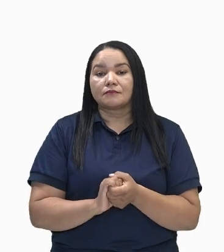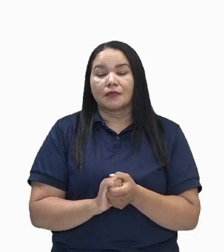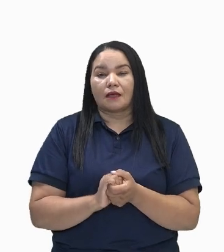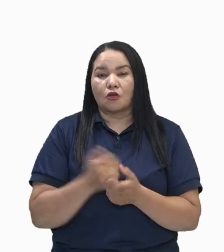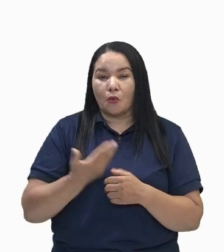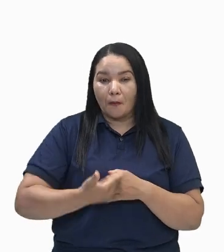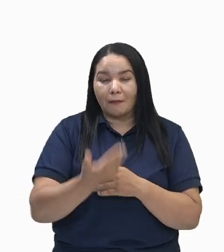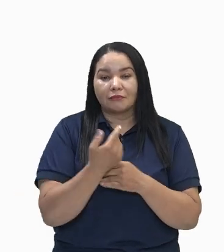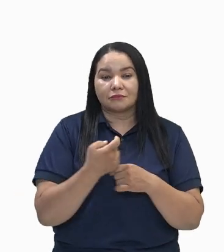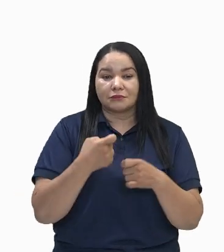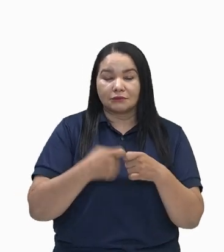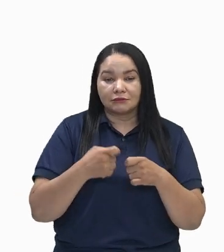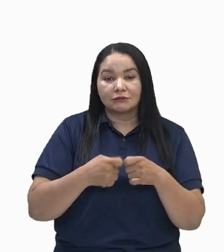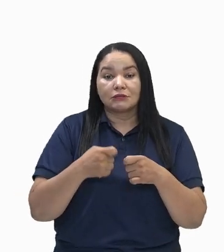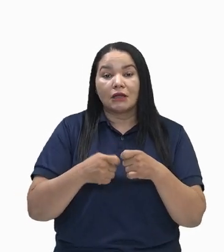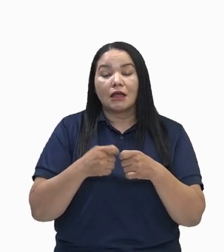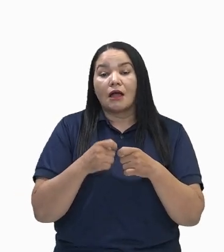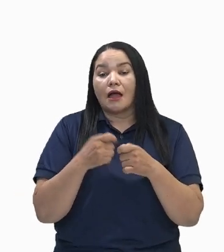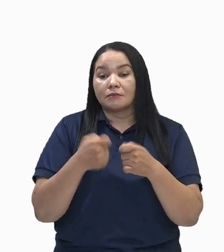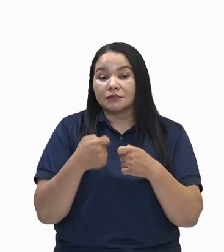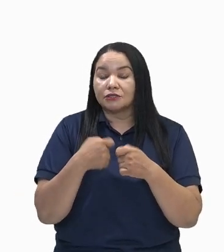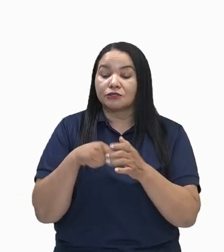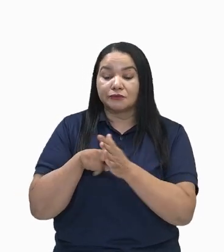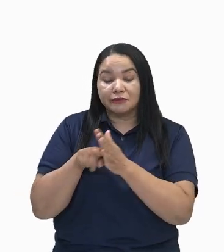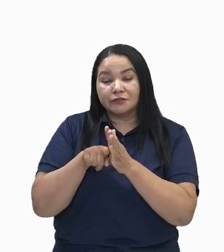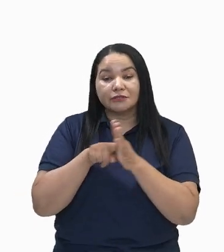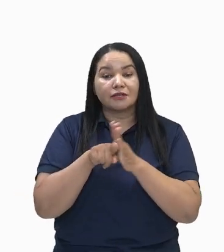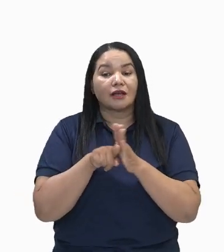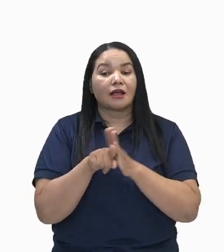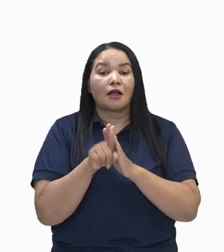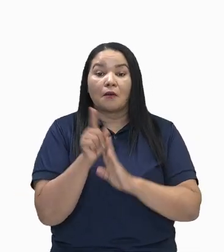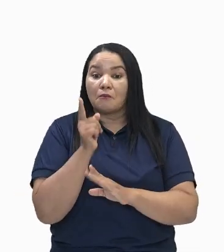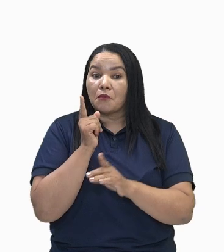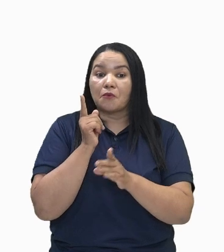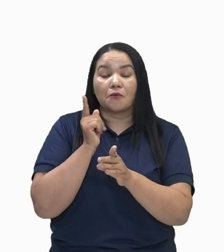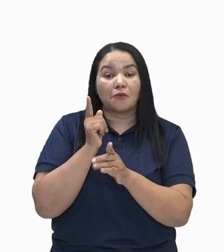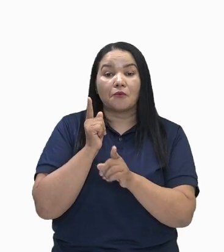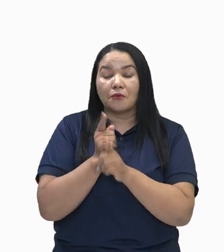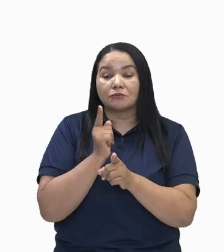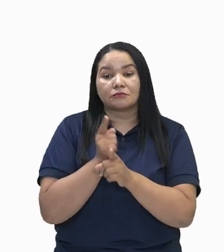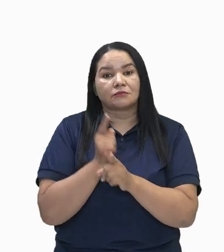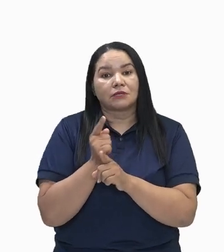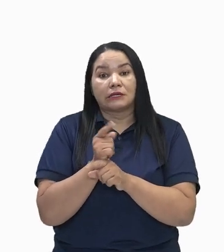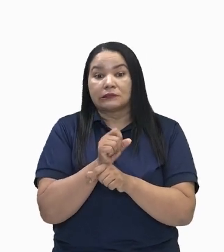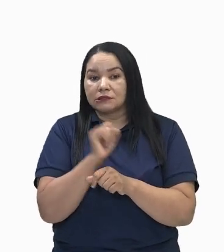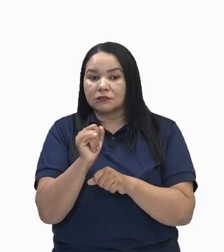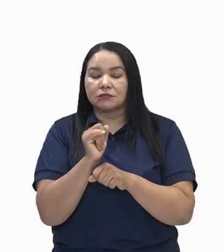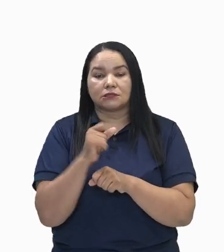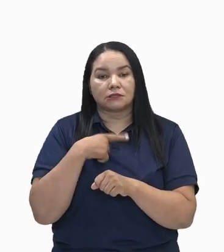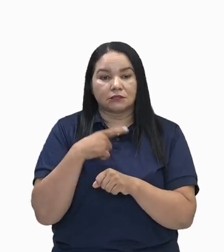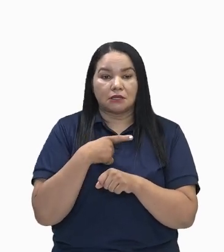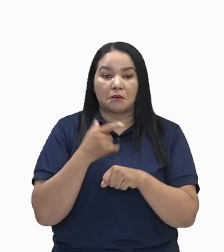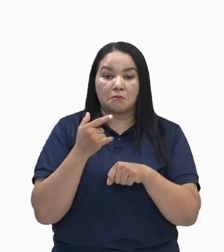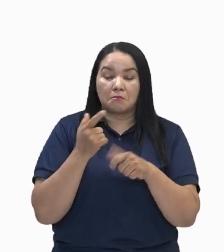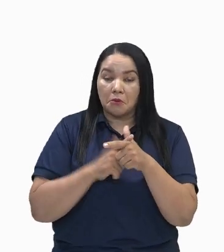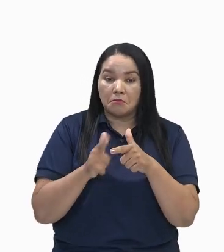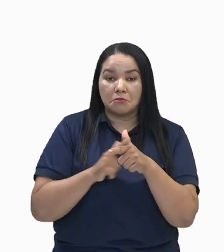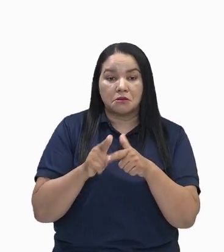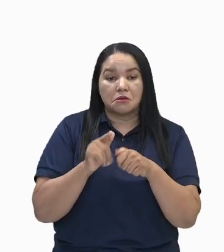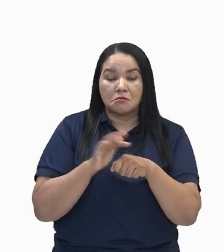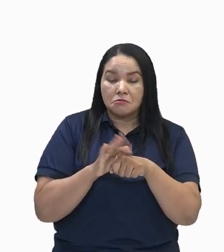sexual, é para diagnóstico do HPV, para que venha ali